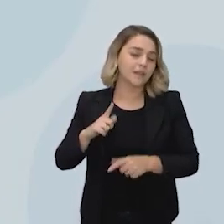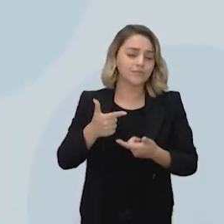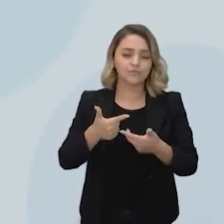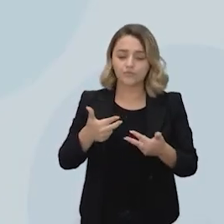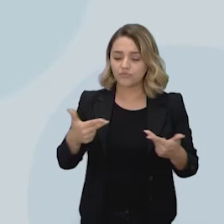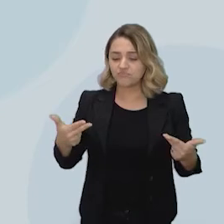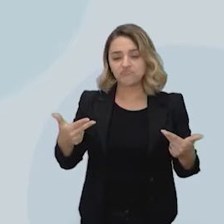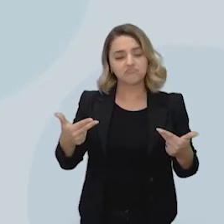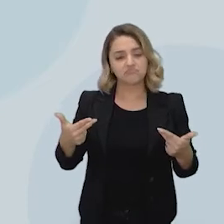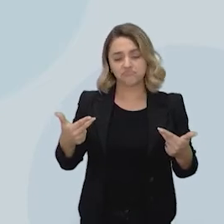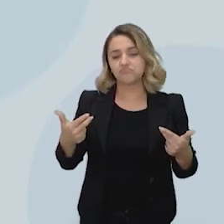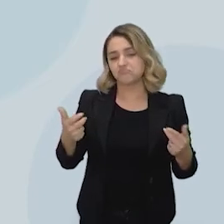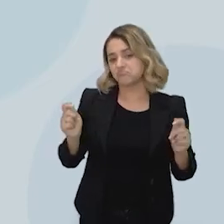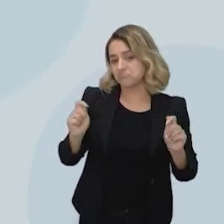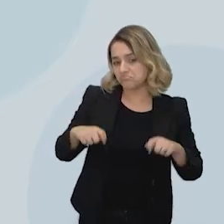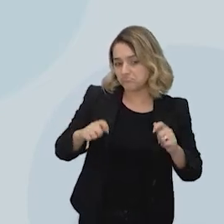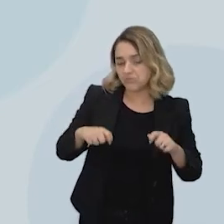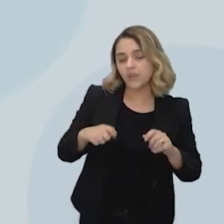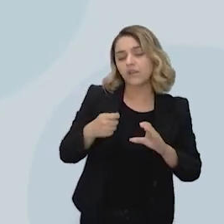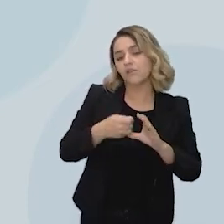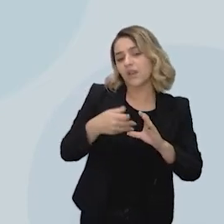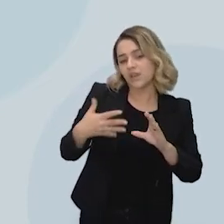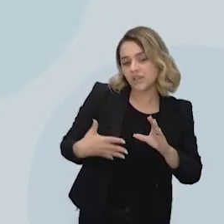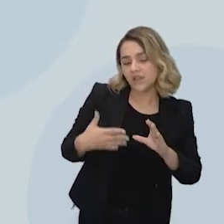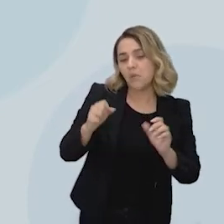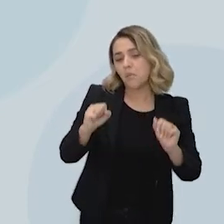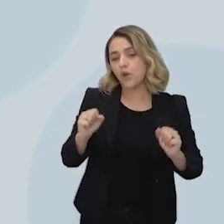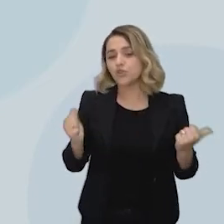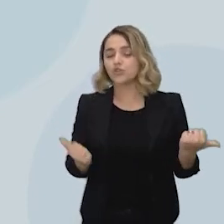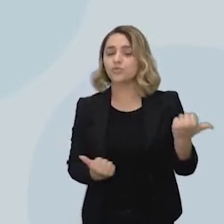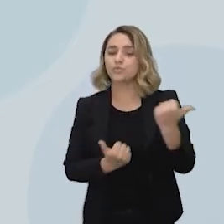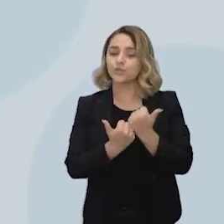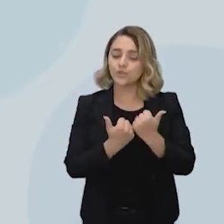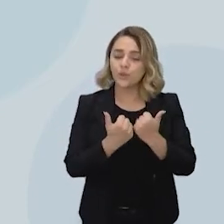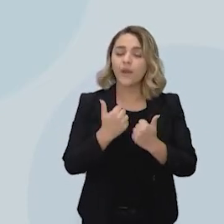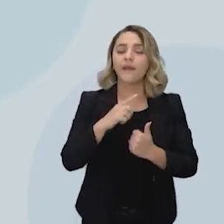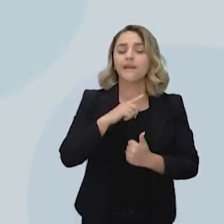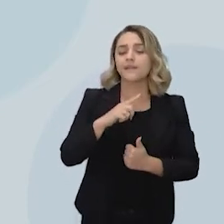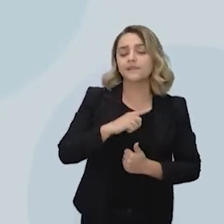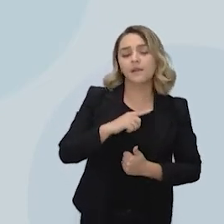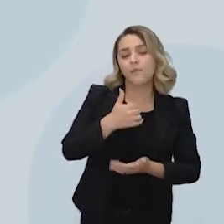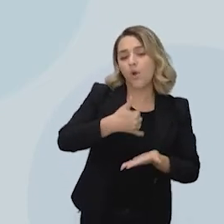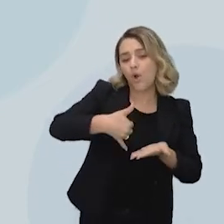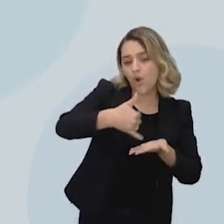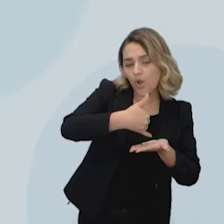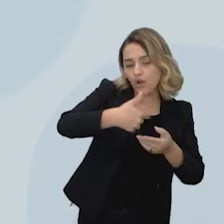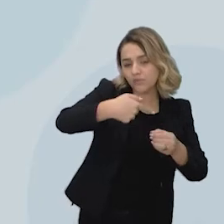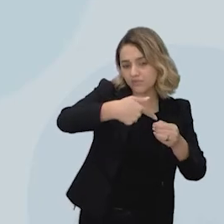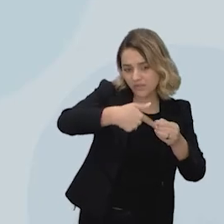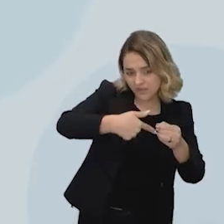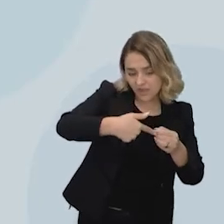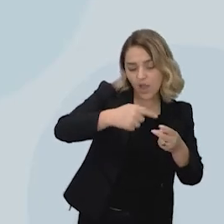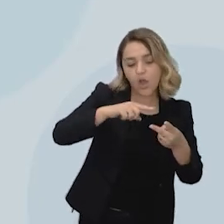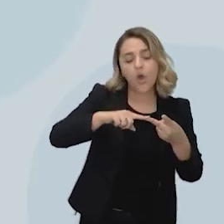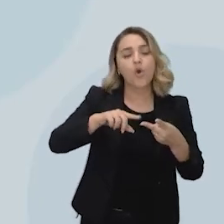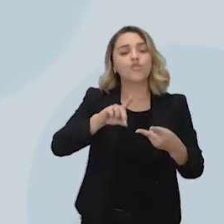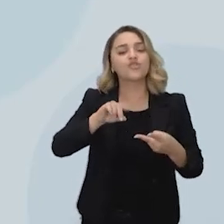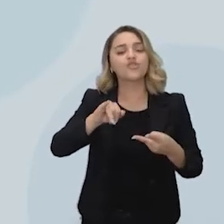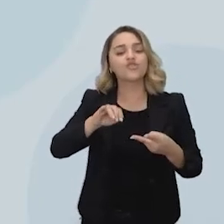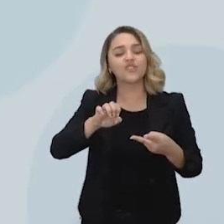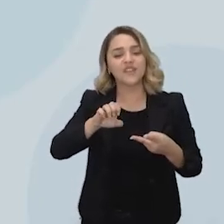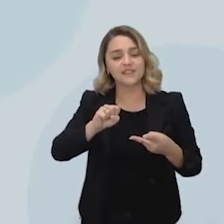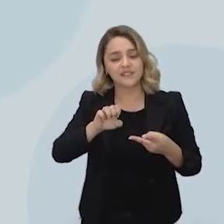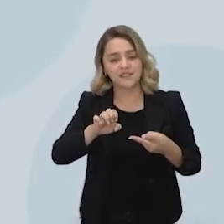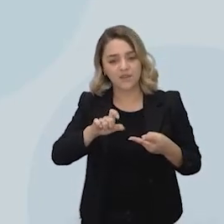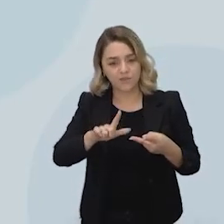vários potenciais, né? Ele vai poder substituir o óleo combustível, vai poder substituir o diesel ou outras aplicações, desde que ele seja melhorado.